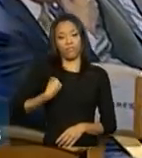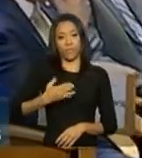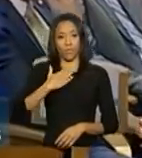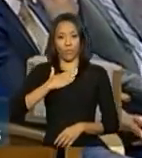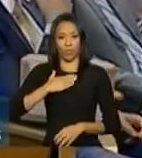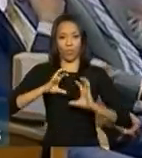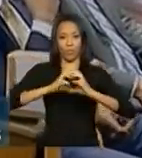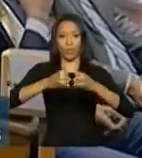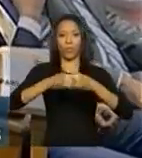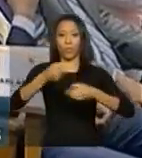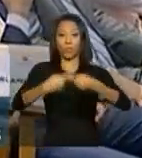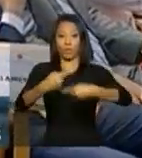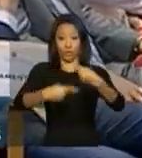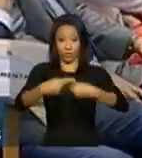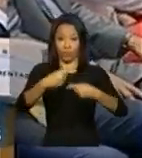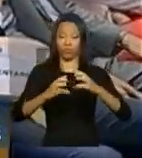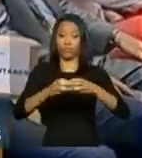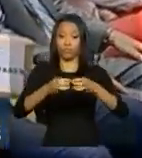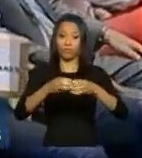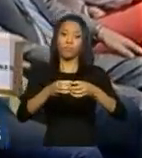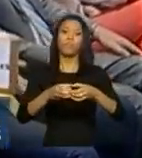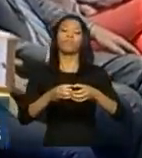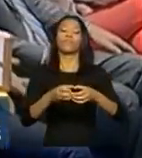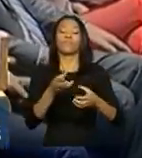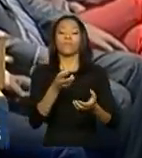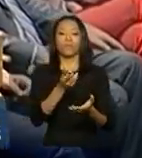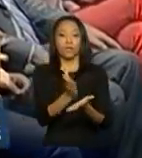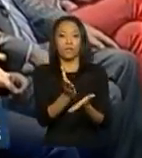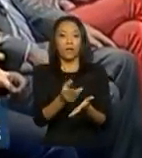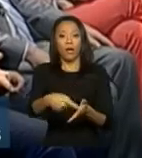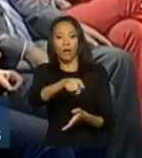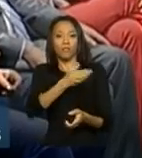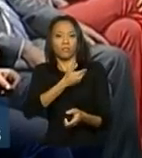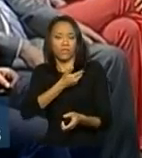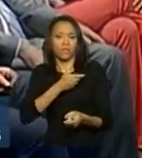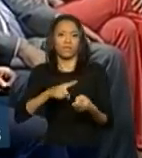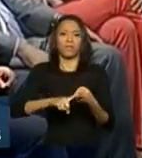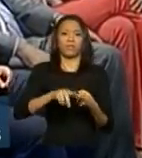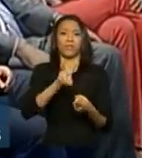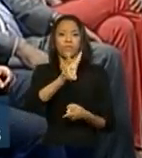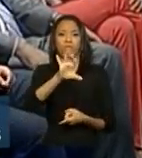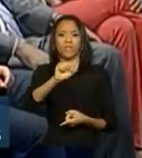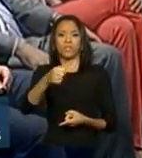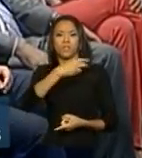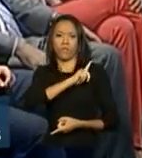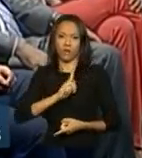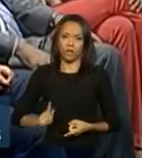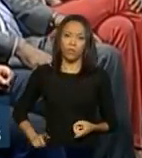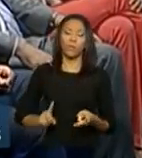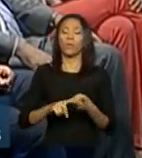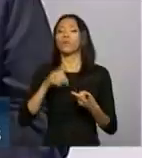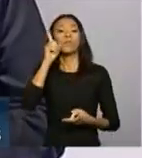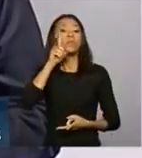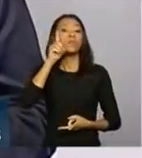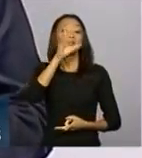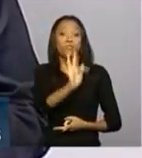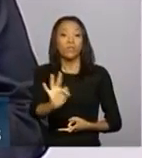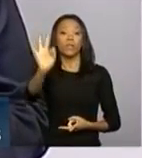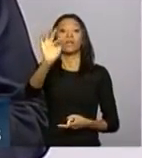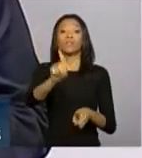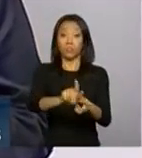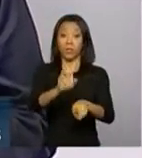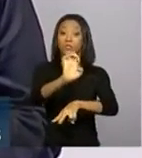partido aqui presente, companheiros vice-gnadores, deputados federais, deputados estaduais e